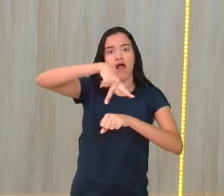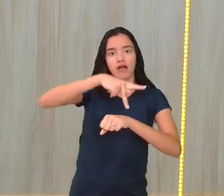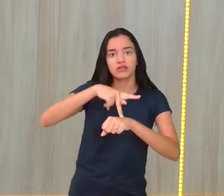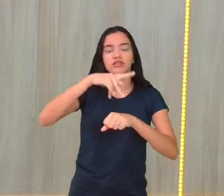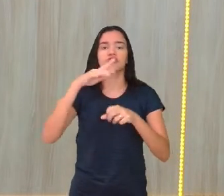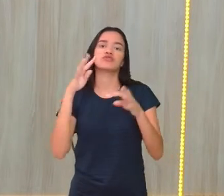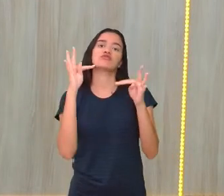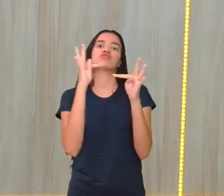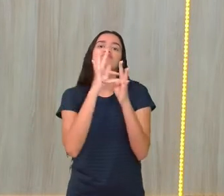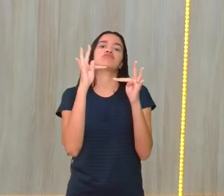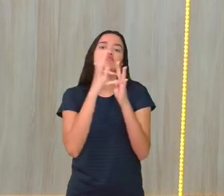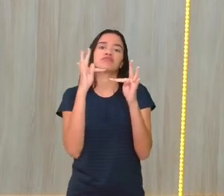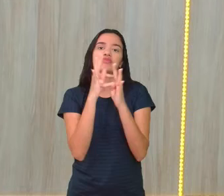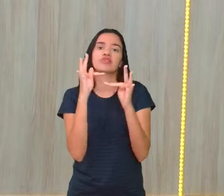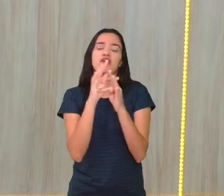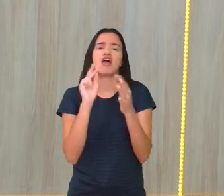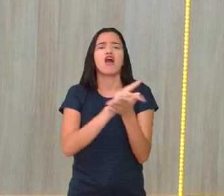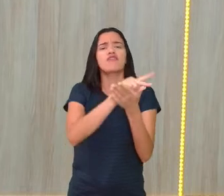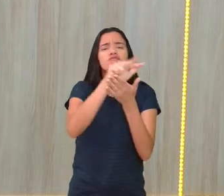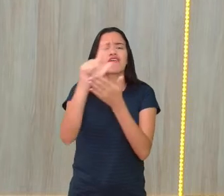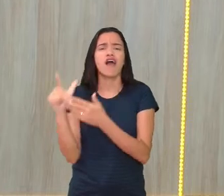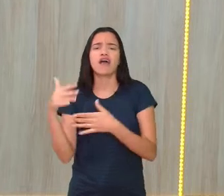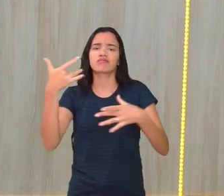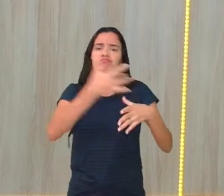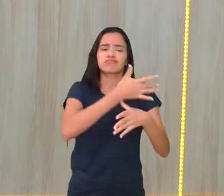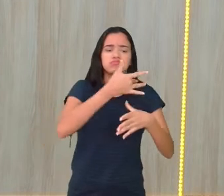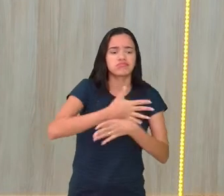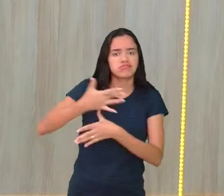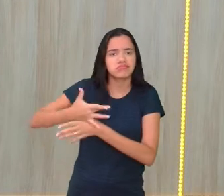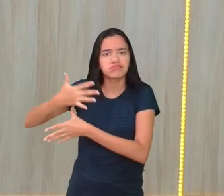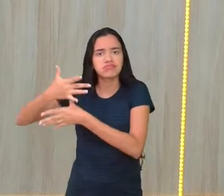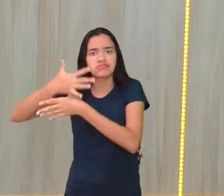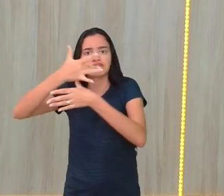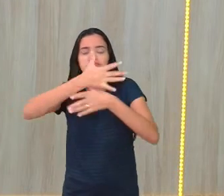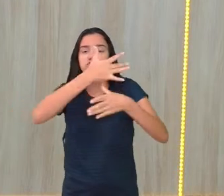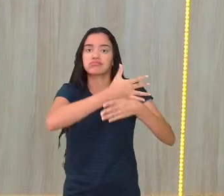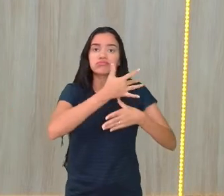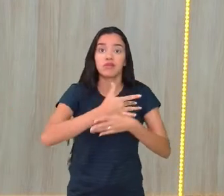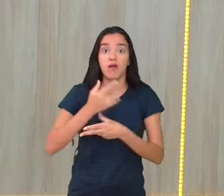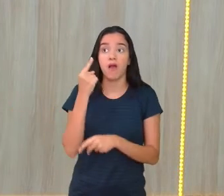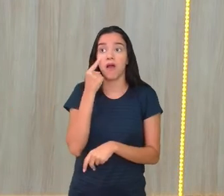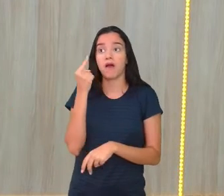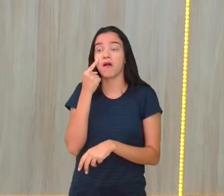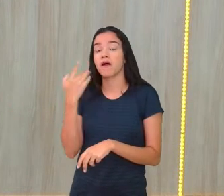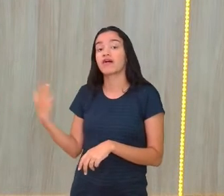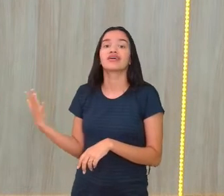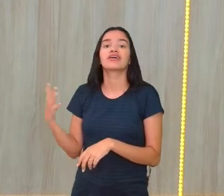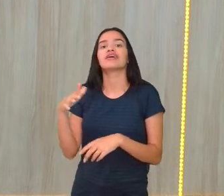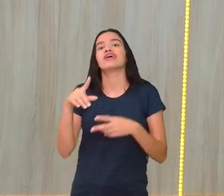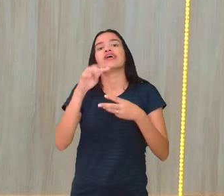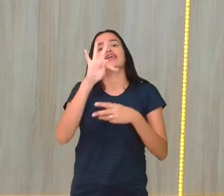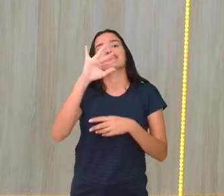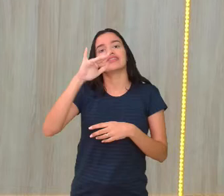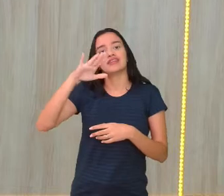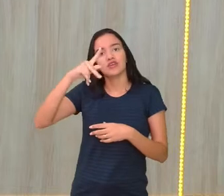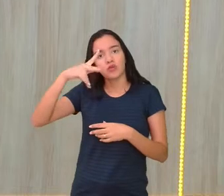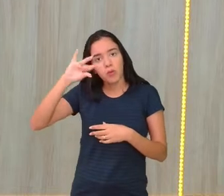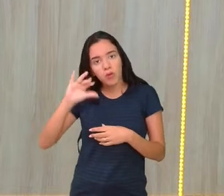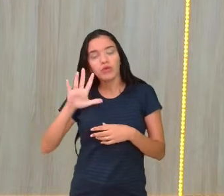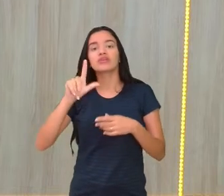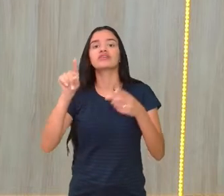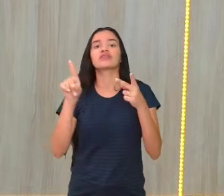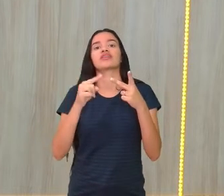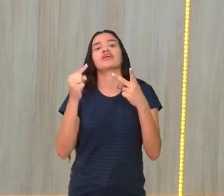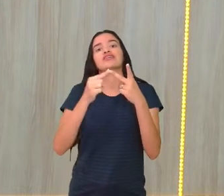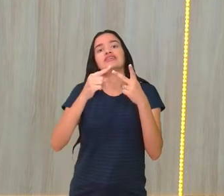várias cidades, né, que faziam parte, né, da região da Fenícia, ó, Trípoli, Biblos,